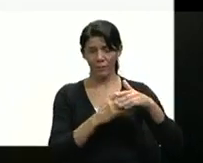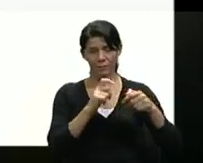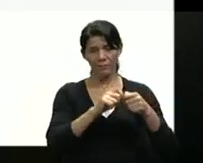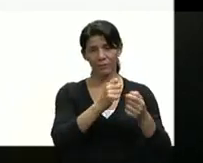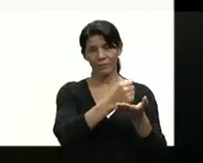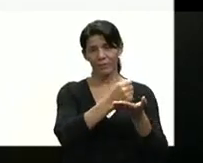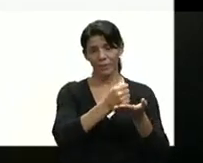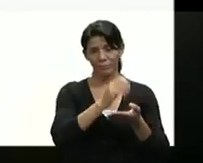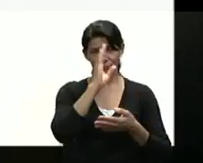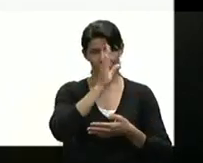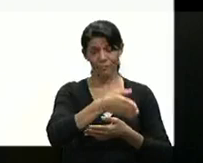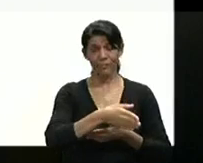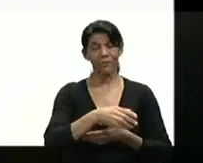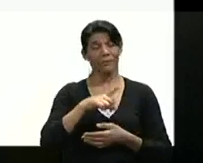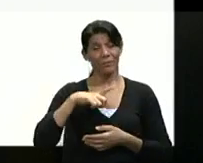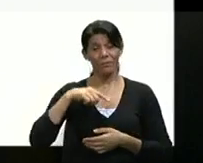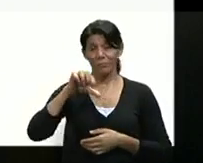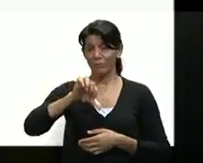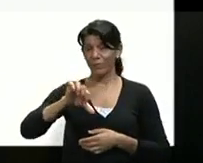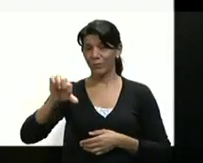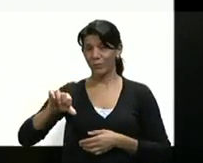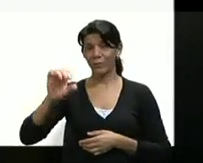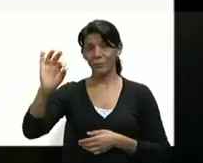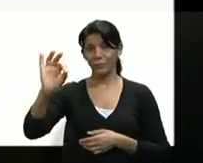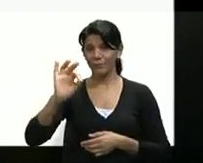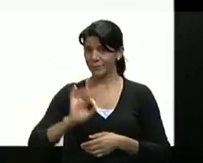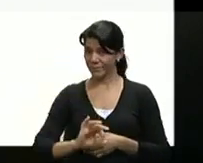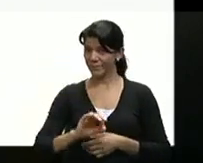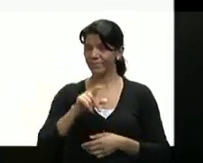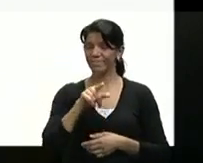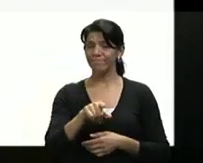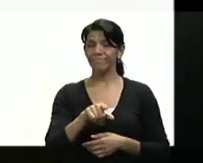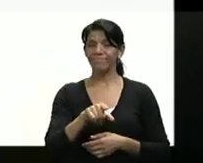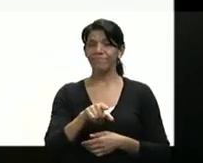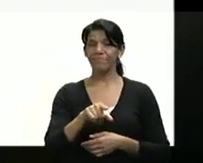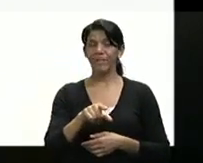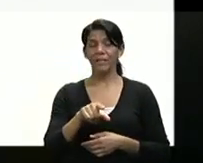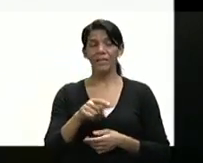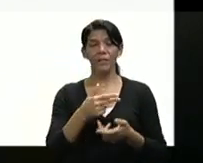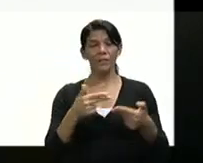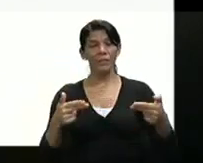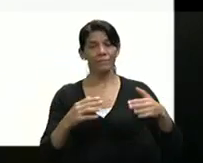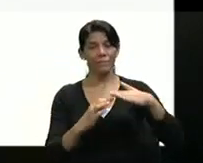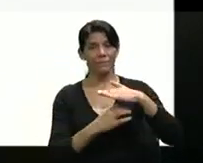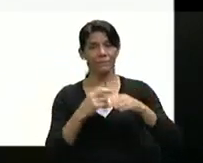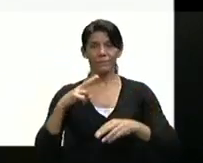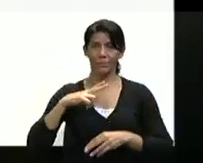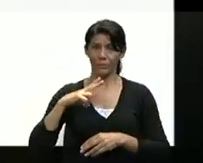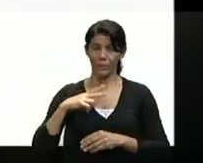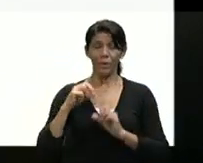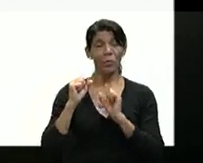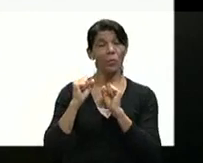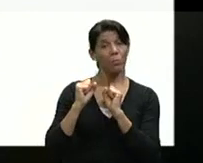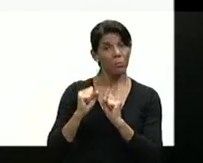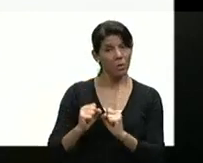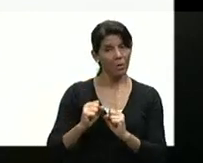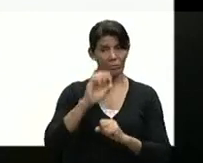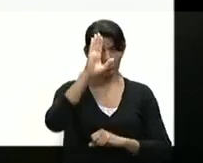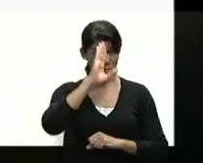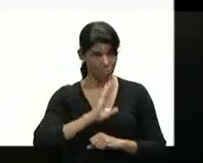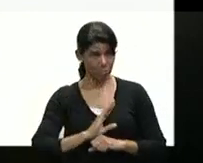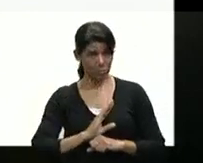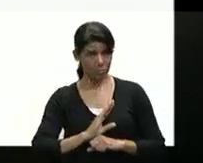em 99% dos casos na iniciativa privada. Ela pode ser para o serviço